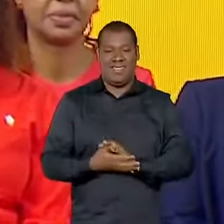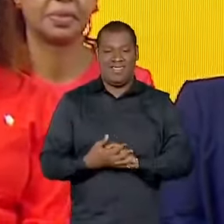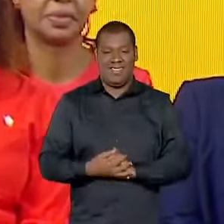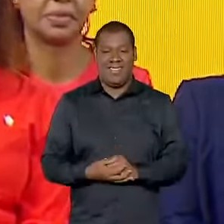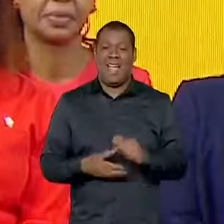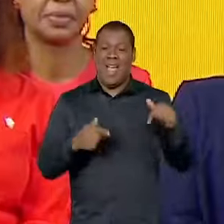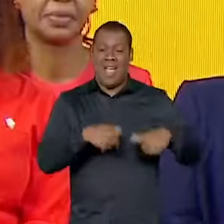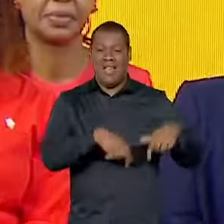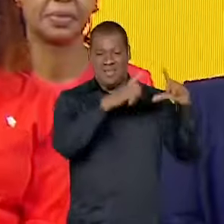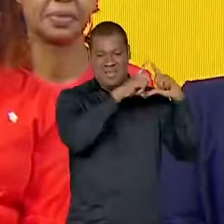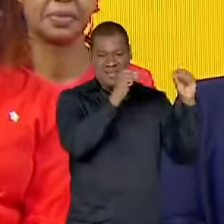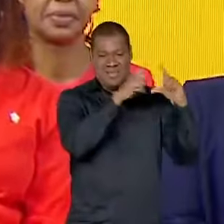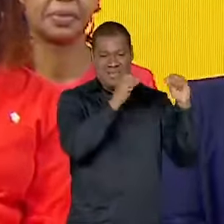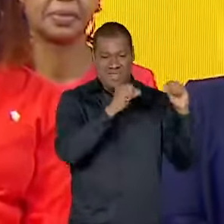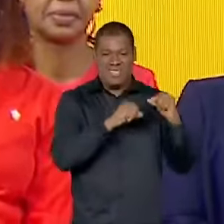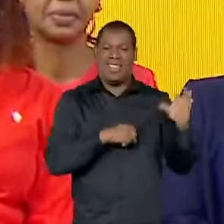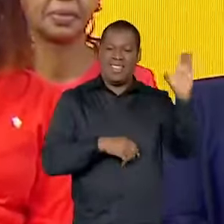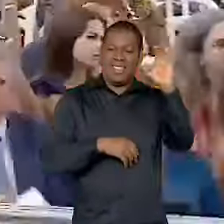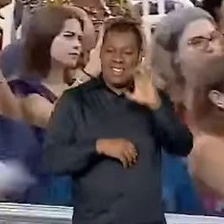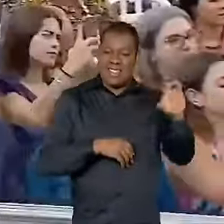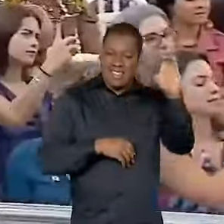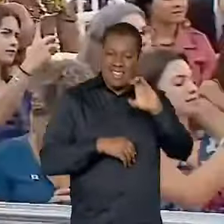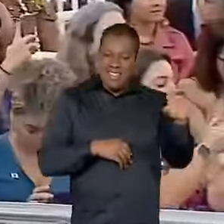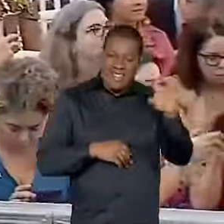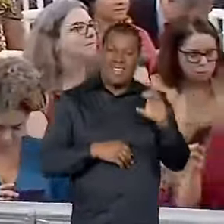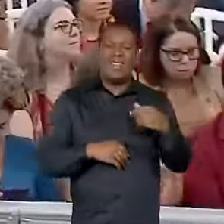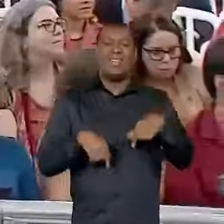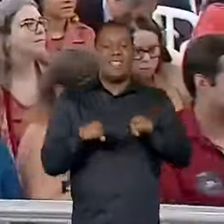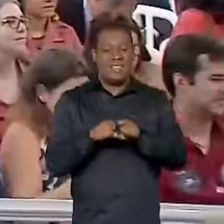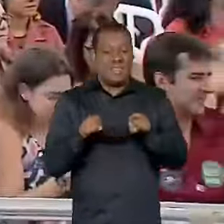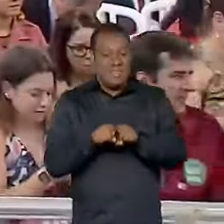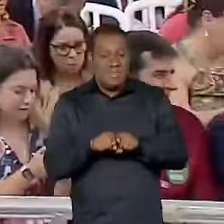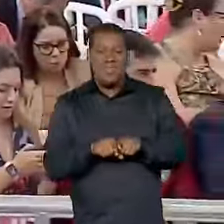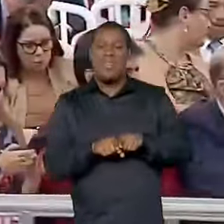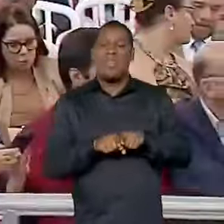de Brasília, da Ceilândia e do Brasil,